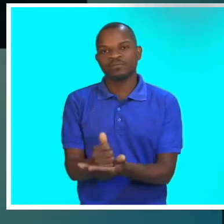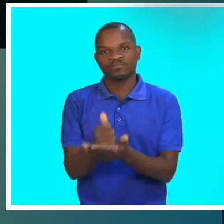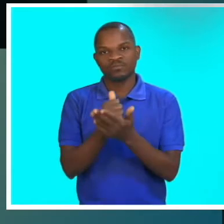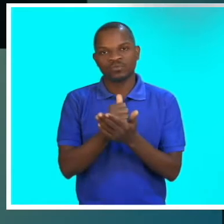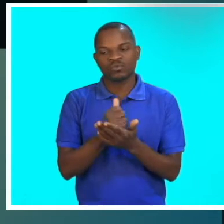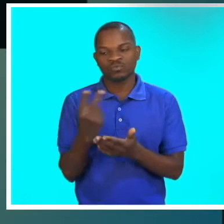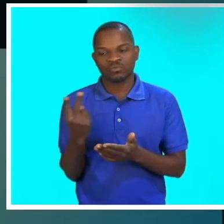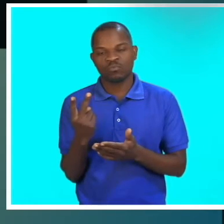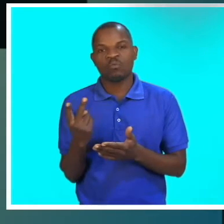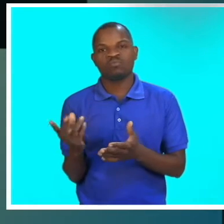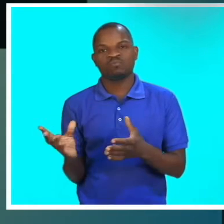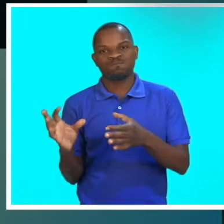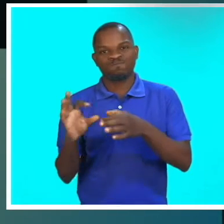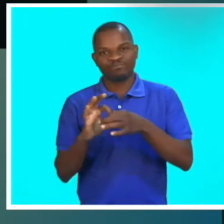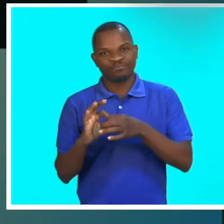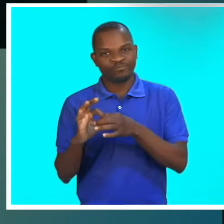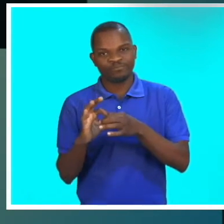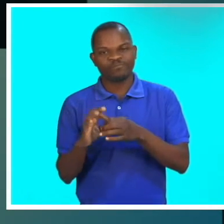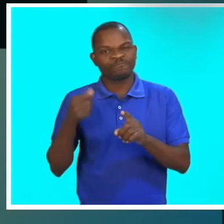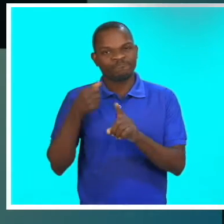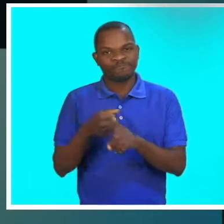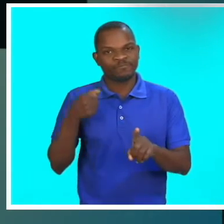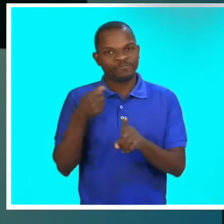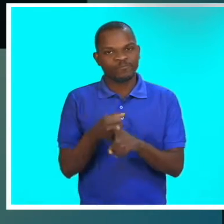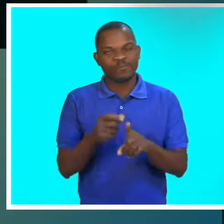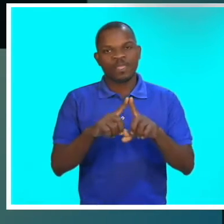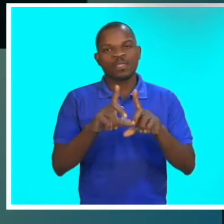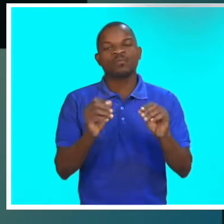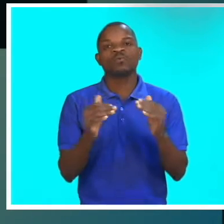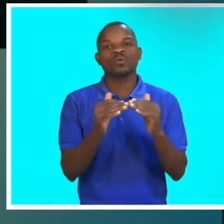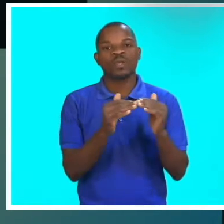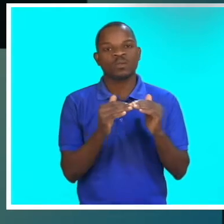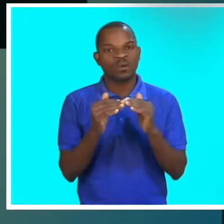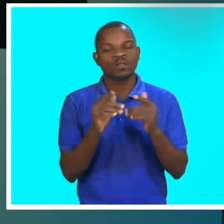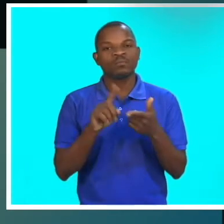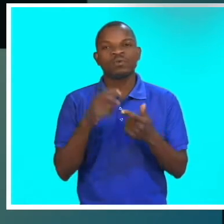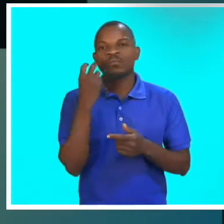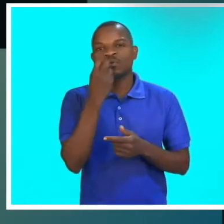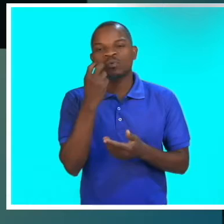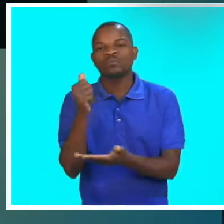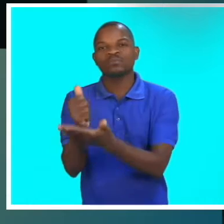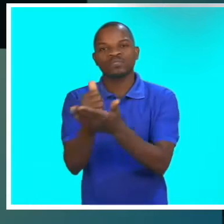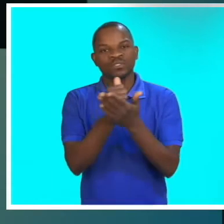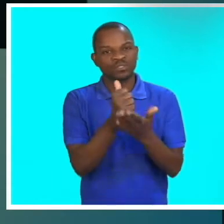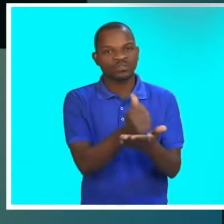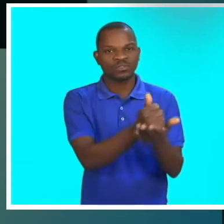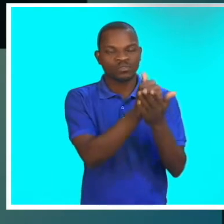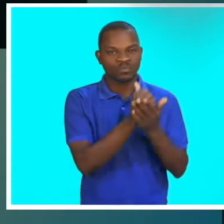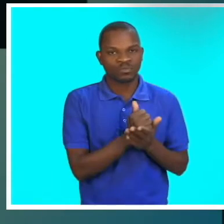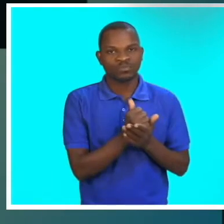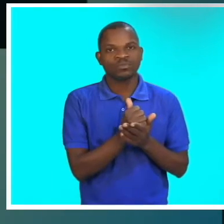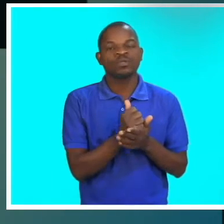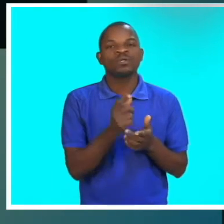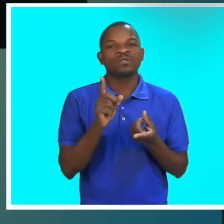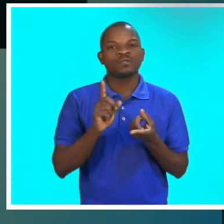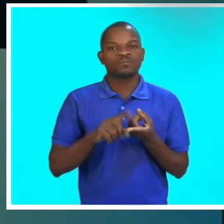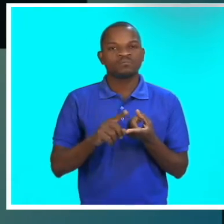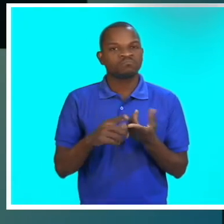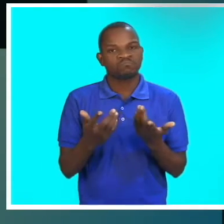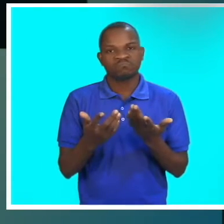a sermos mais unidos, a lutarmos pela mesma causa, a procurar melhores ajudas. Exato. E